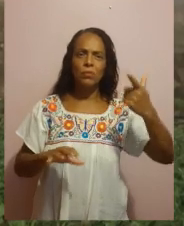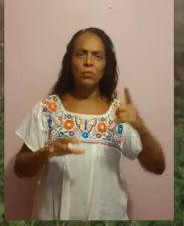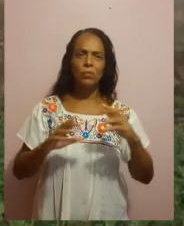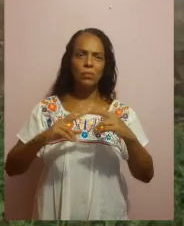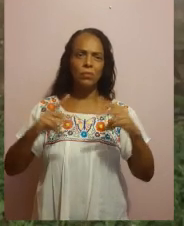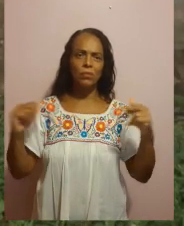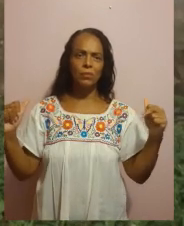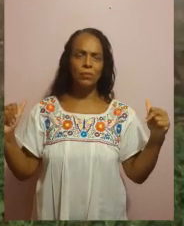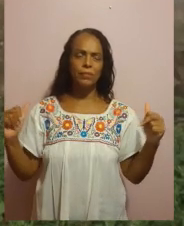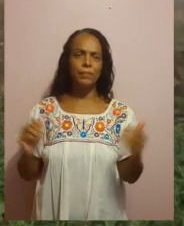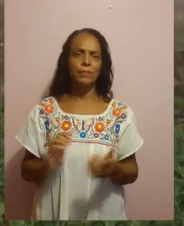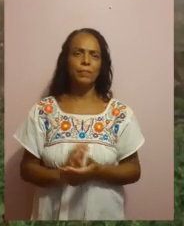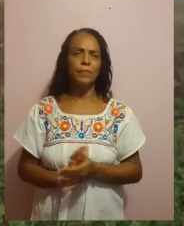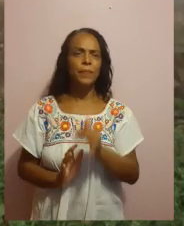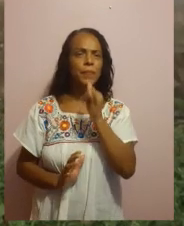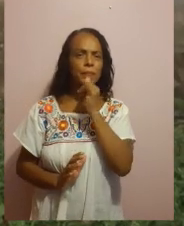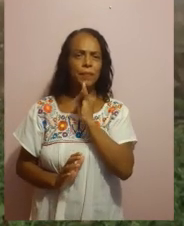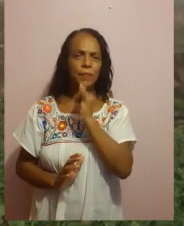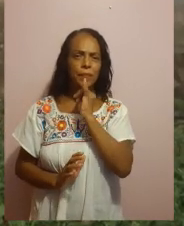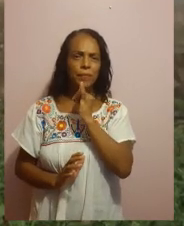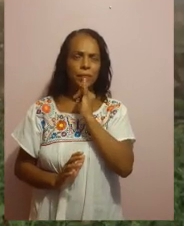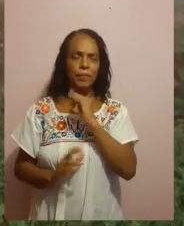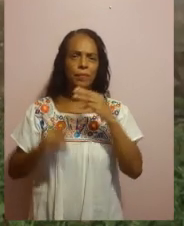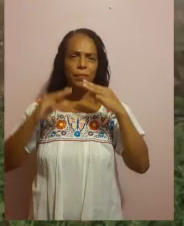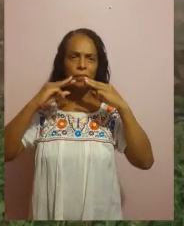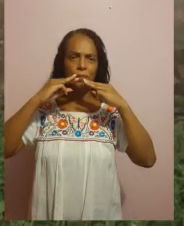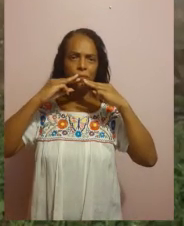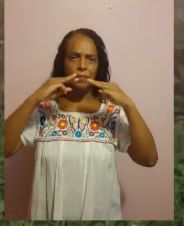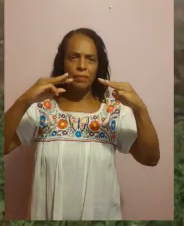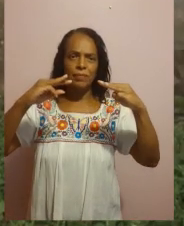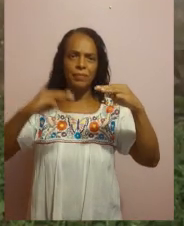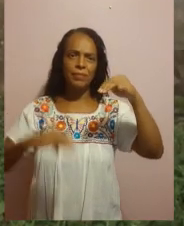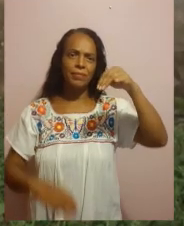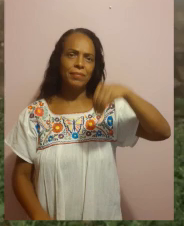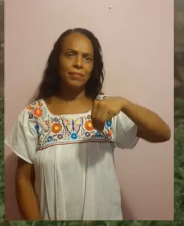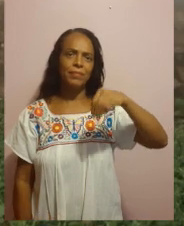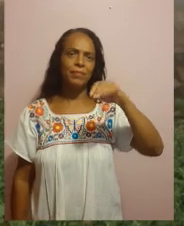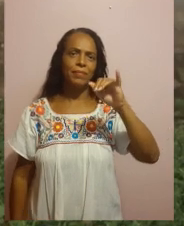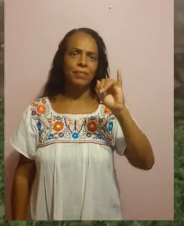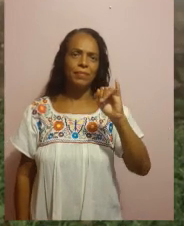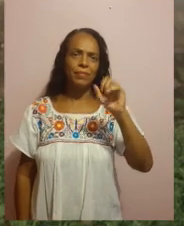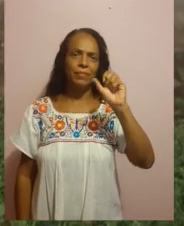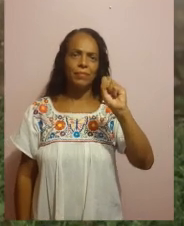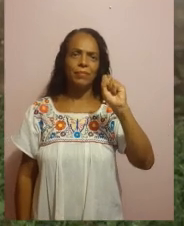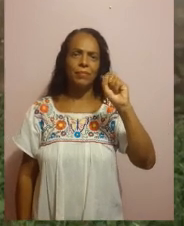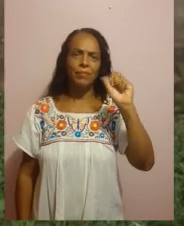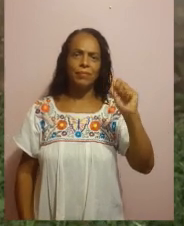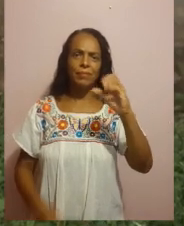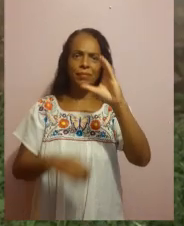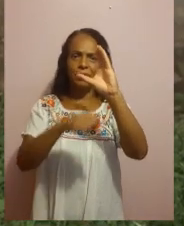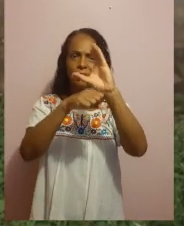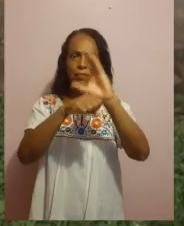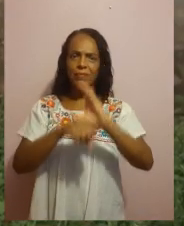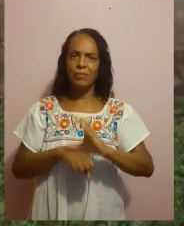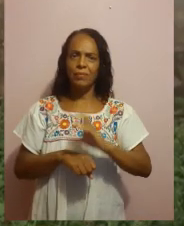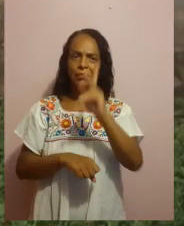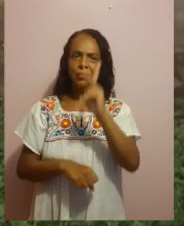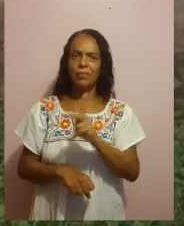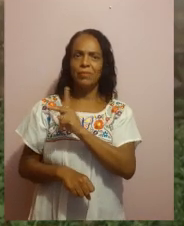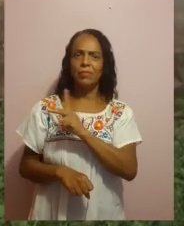coisas. Exemplo, a missa. A missa já foi